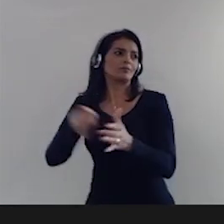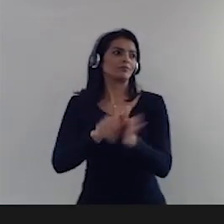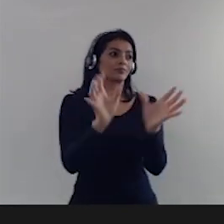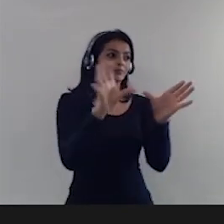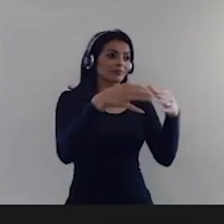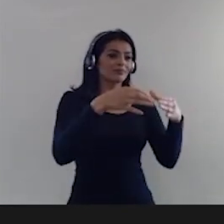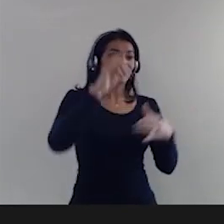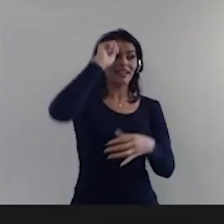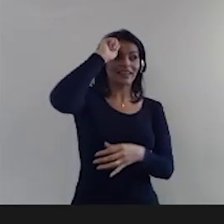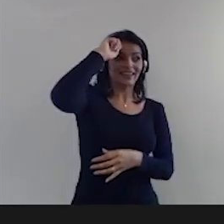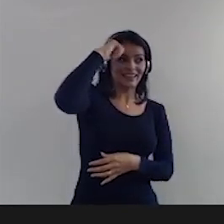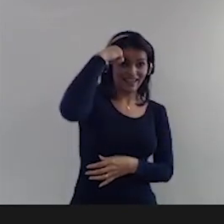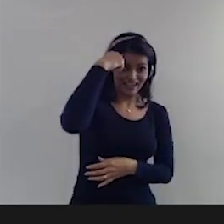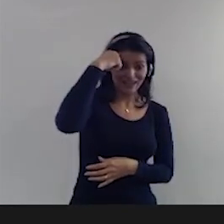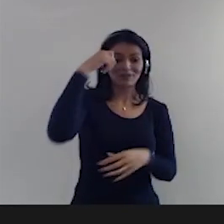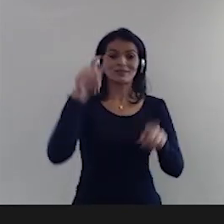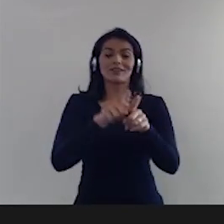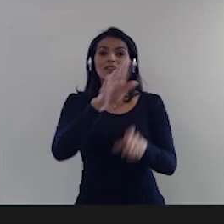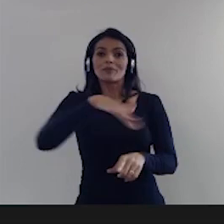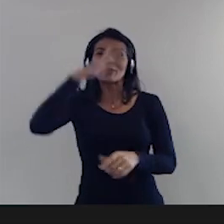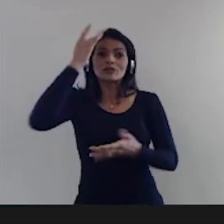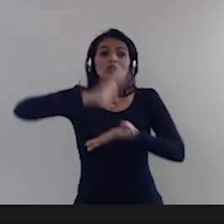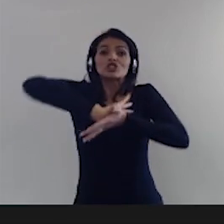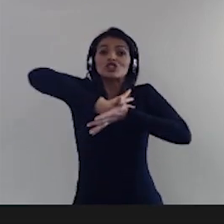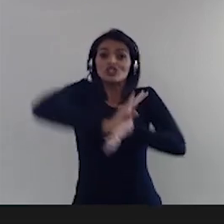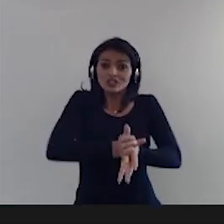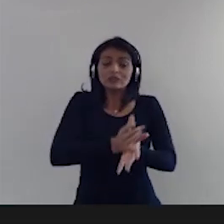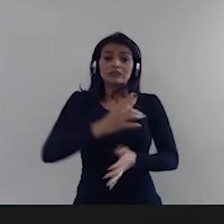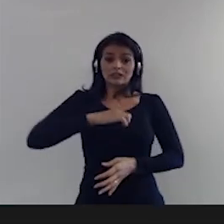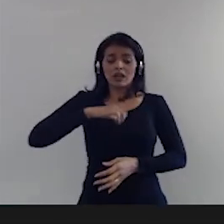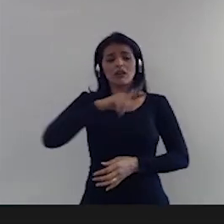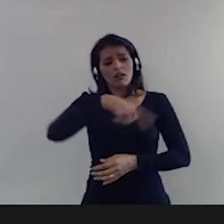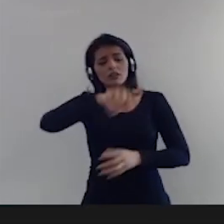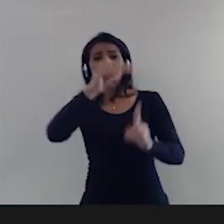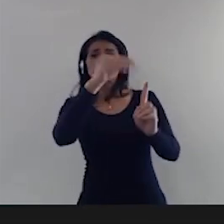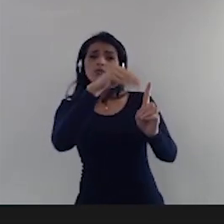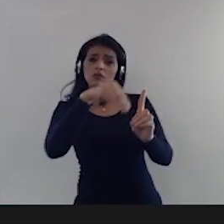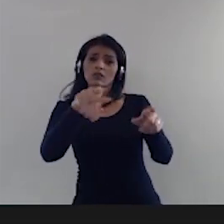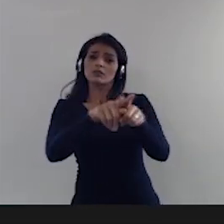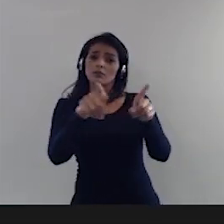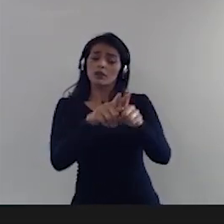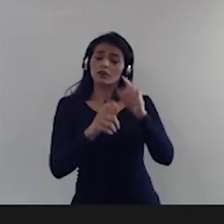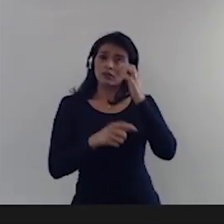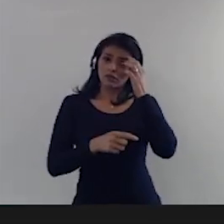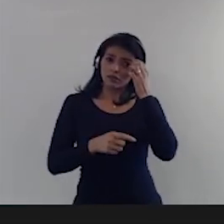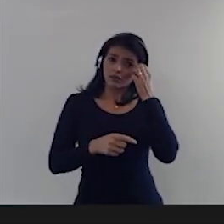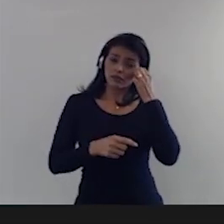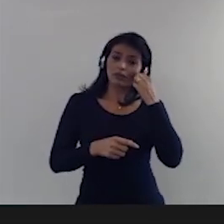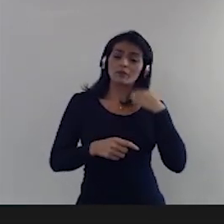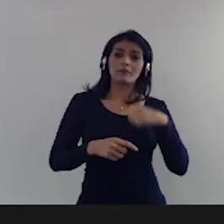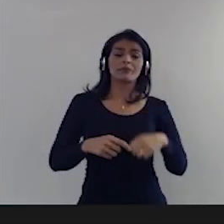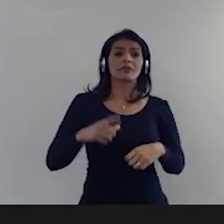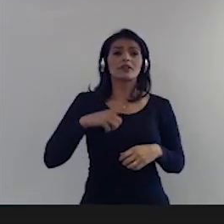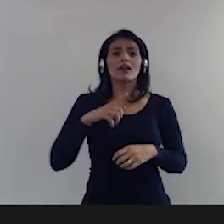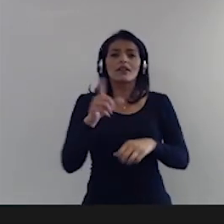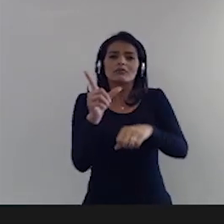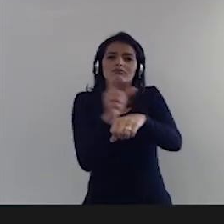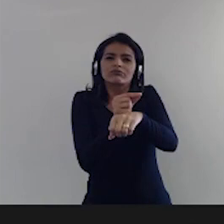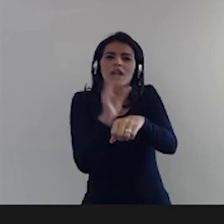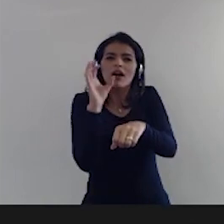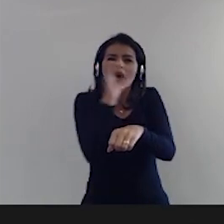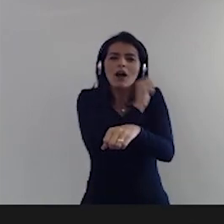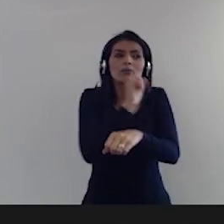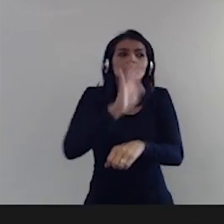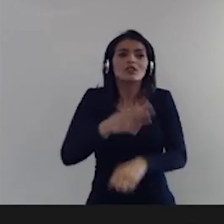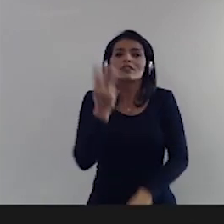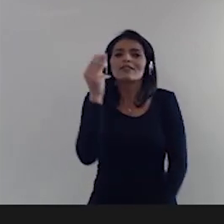todos aqueles que são, de alguma forma, discriminados pela sociedade. Então, como nós temos pouco tempo, né, já